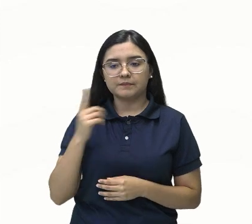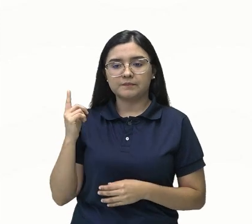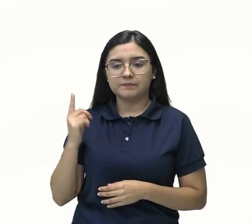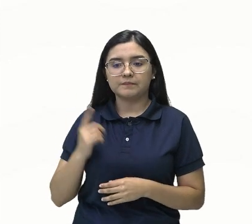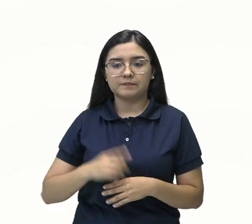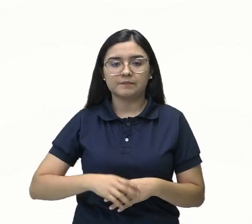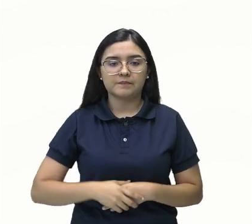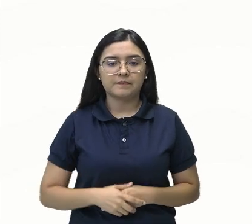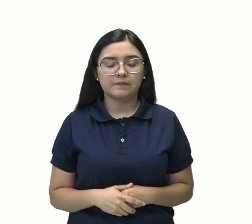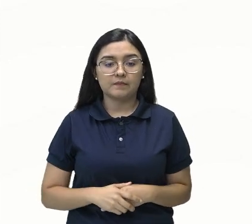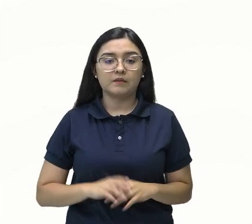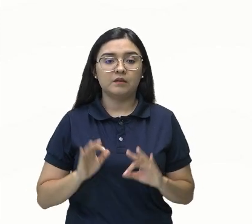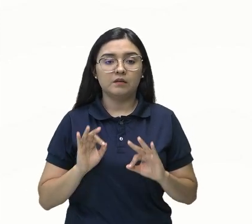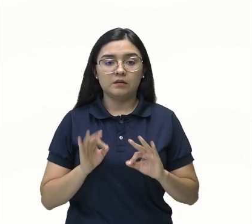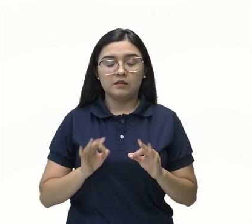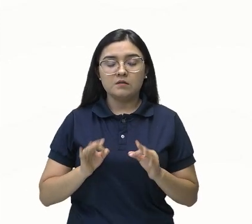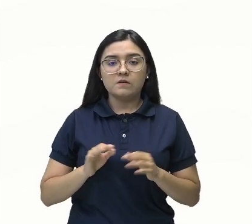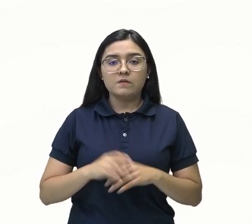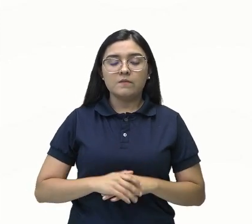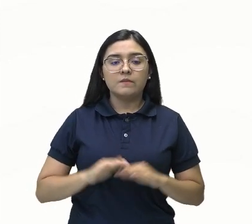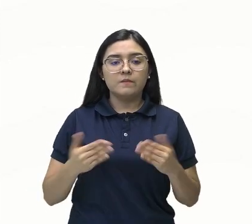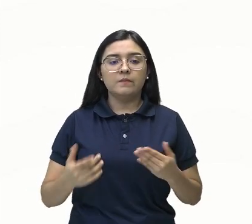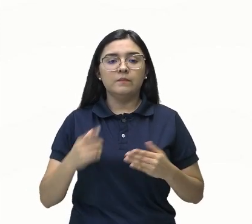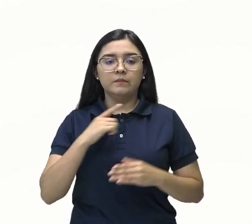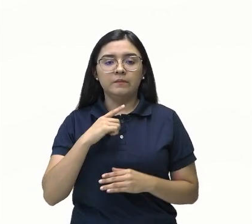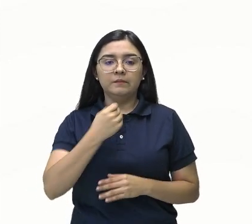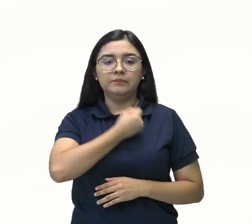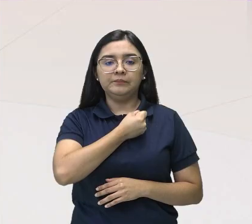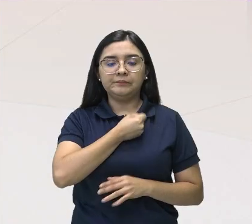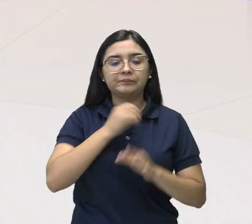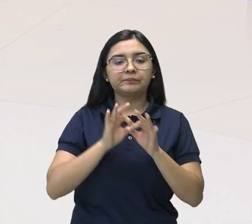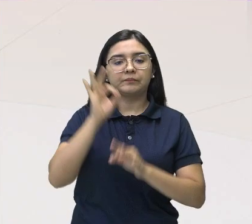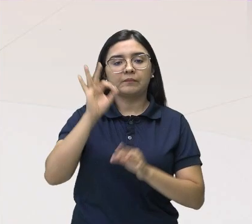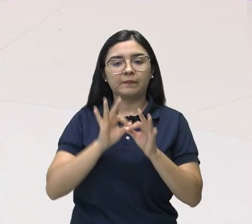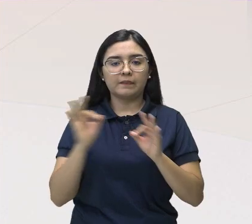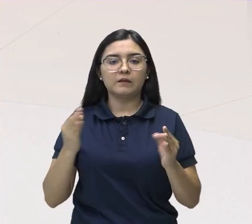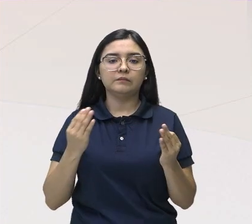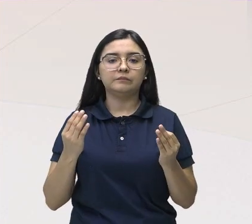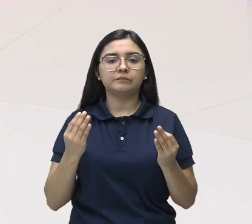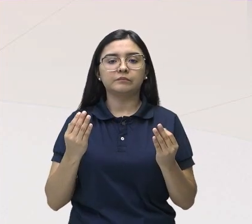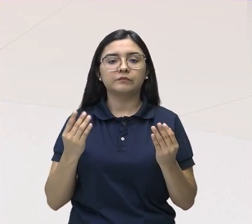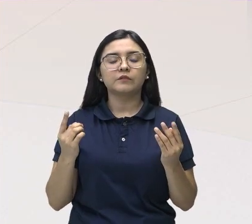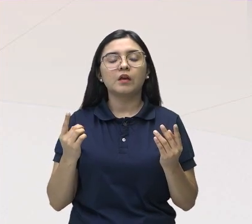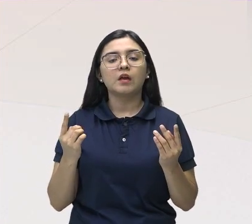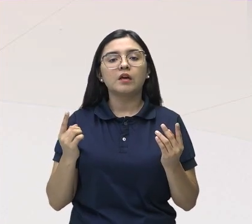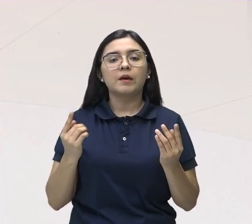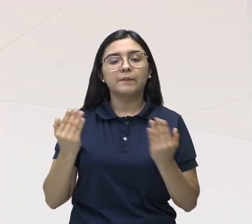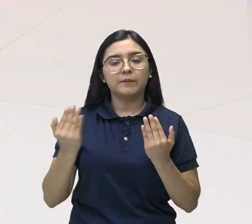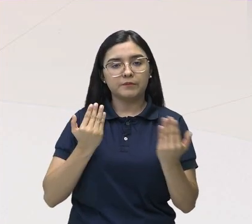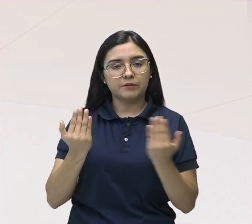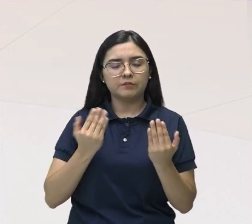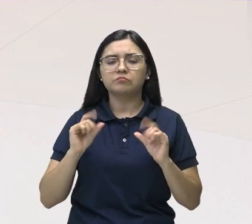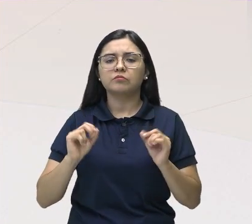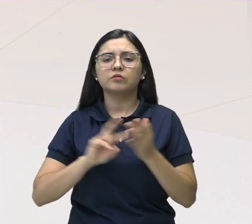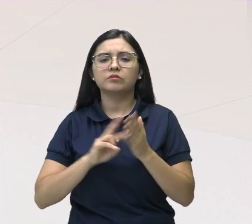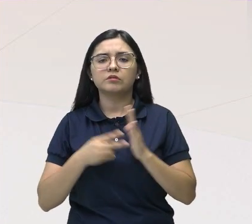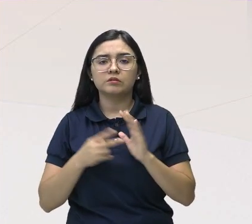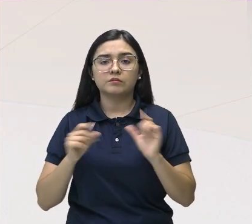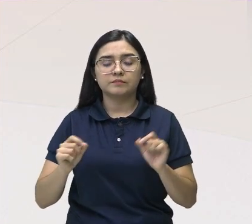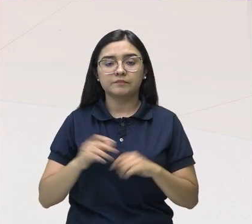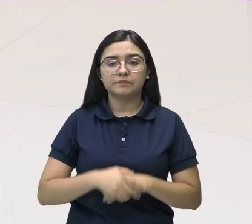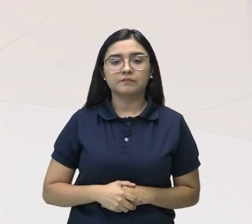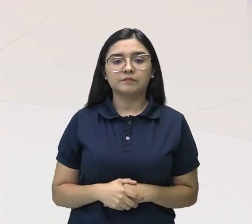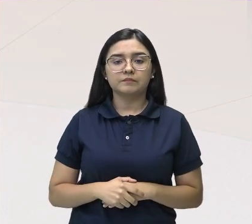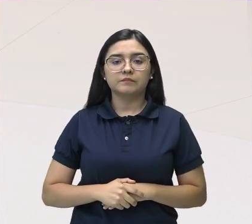isso. Ok? Grandezas diretamente proporcionais. Né? O que acontece quando as